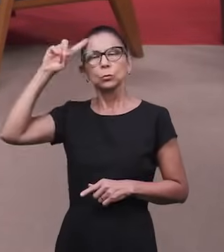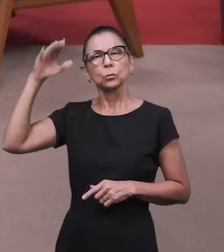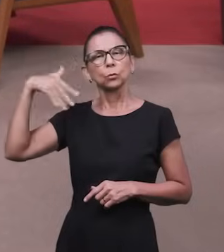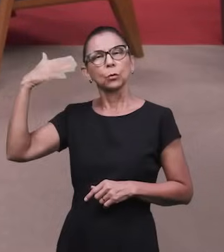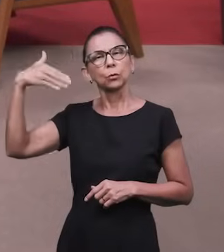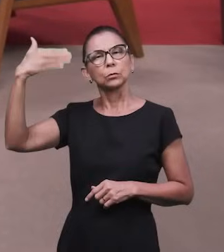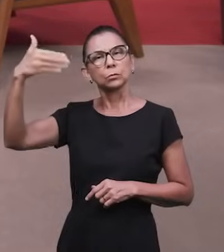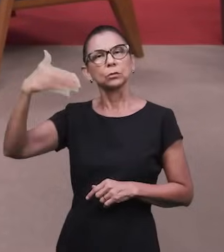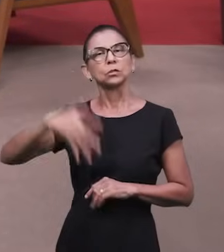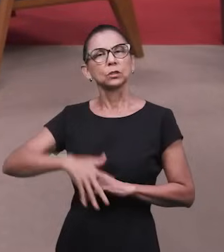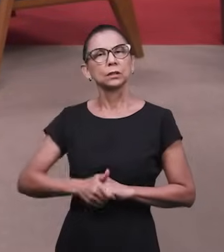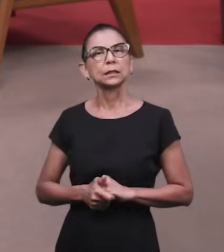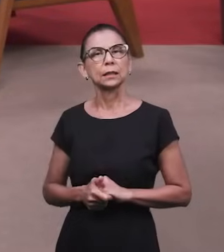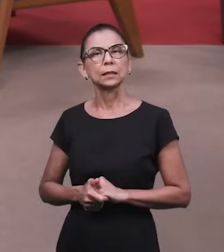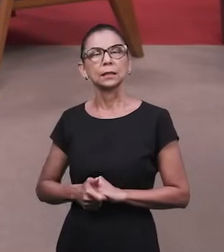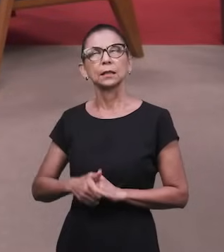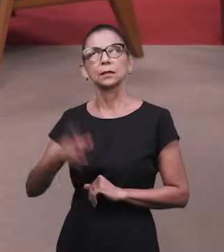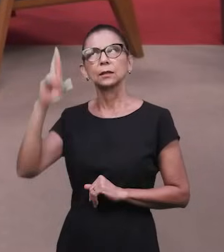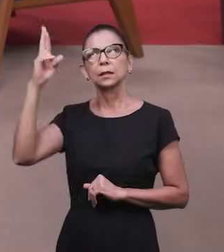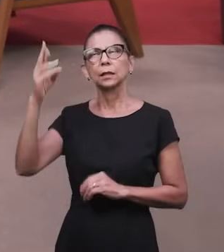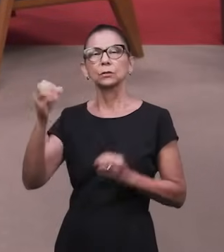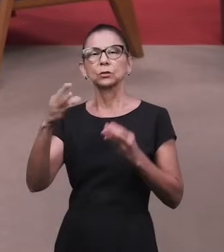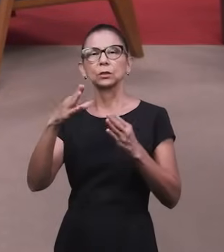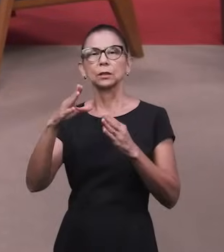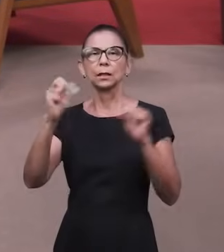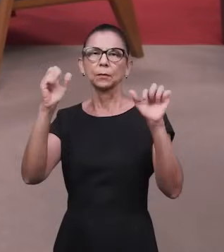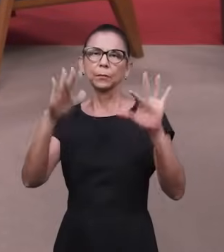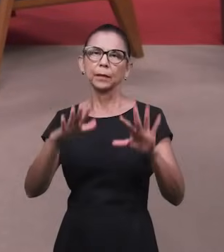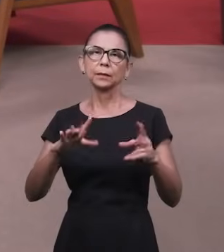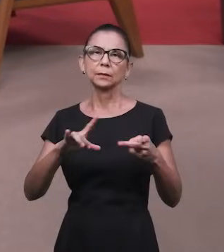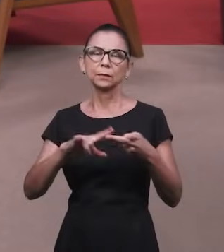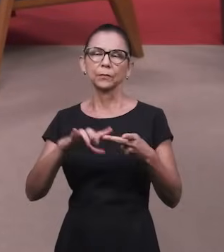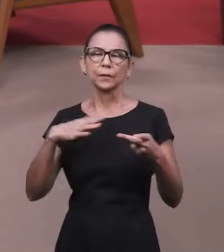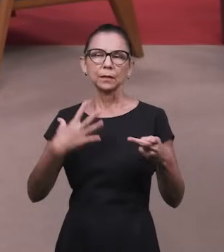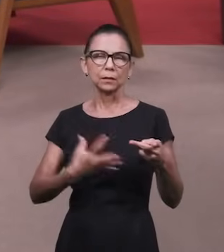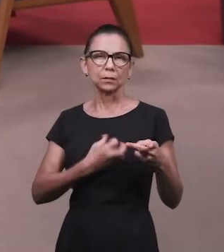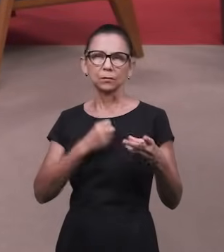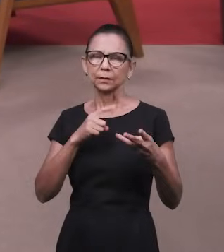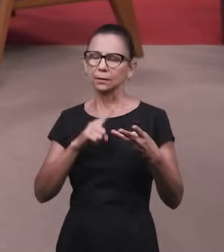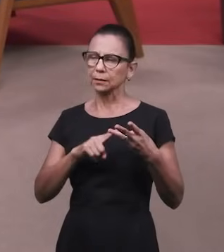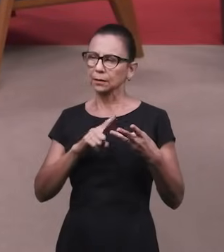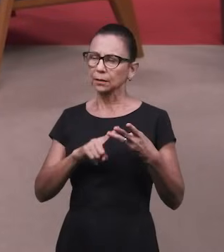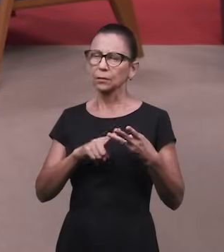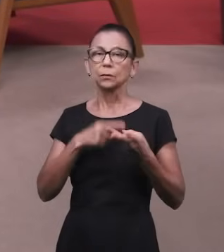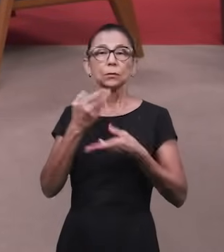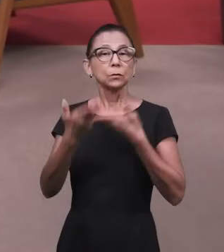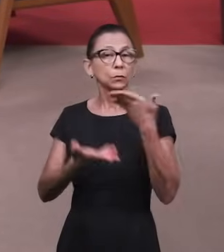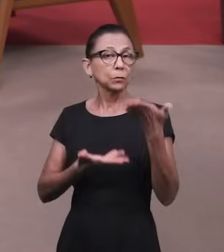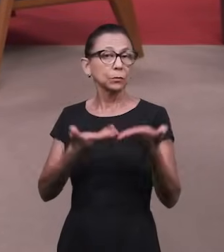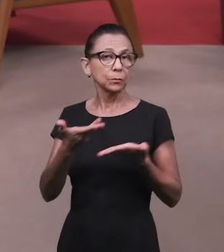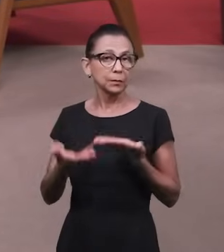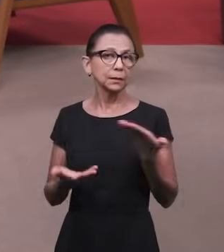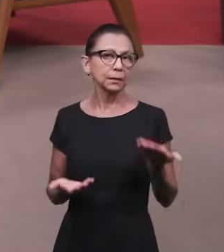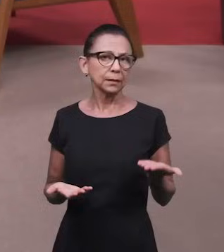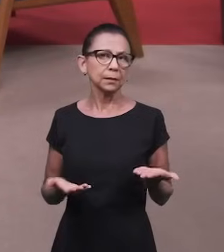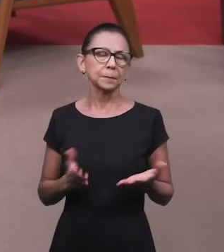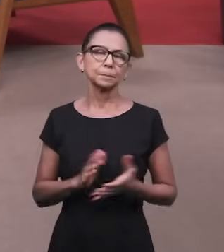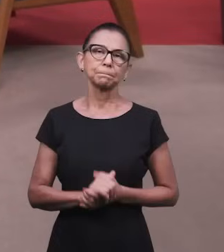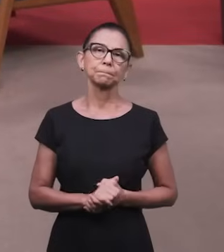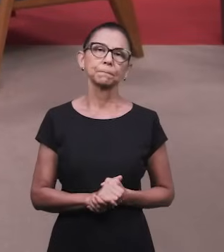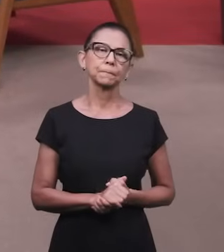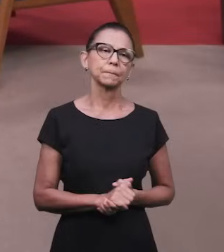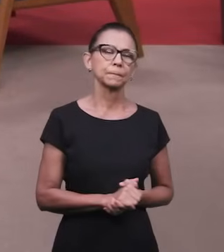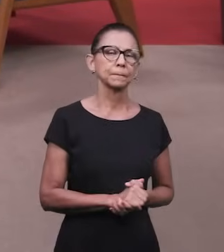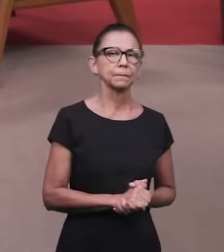tem a alegria da salvação, né? Ele tem a bênção, apesar das lutas, né, que estão aí.